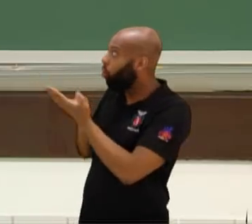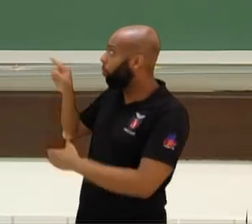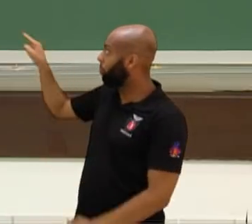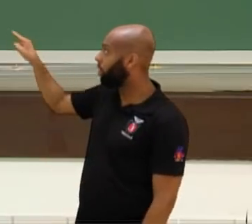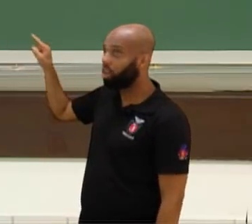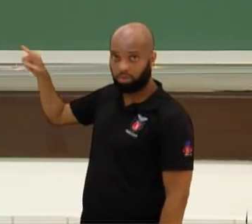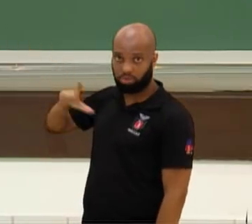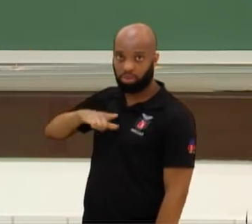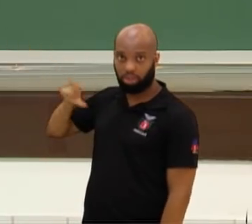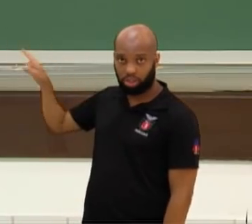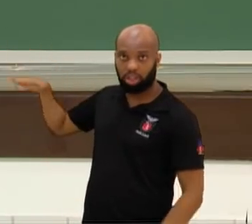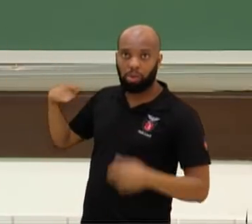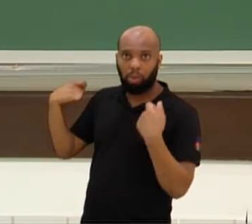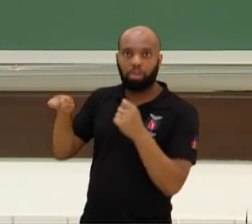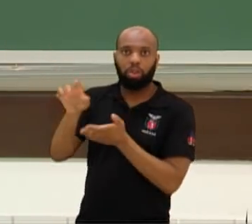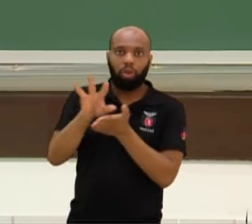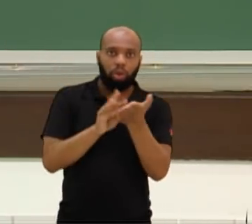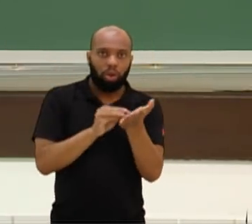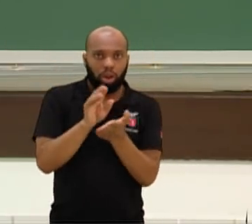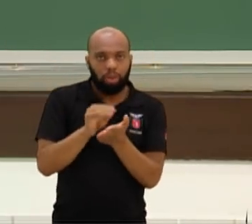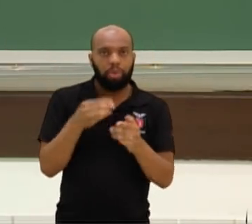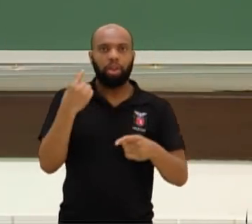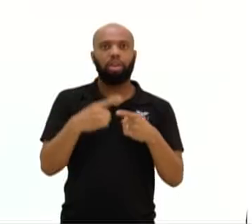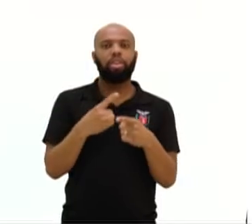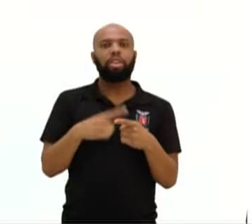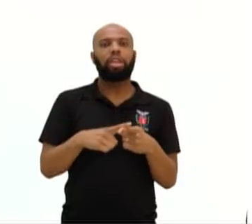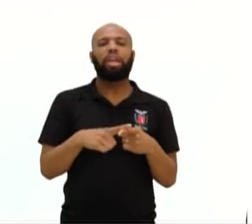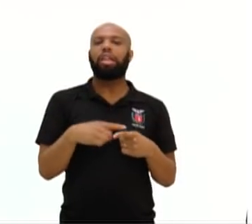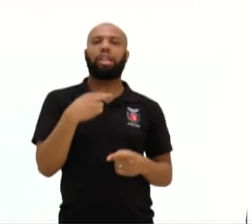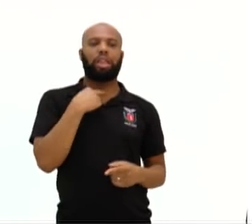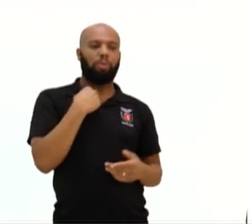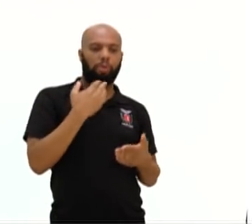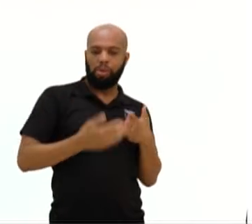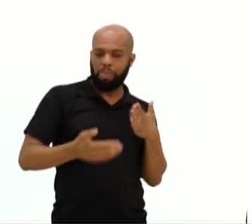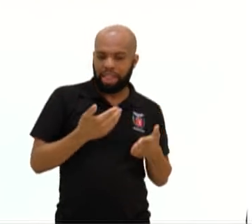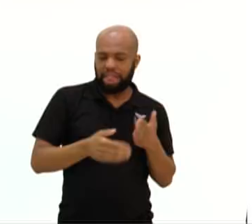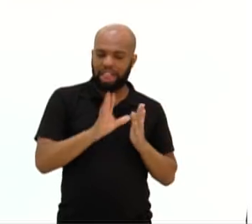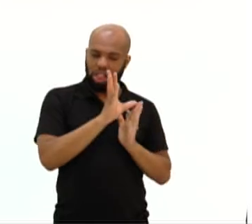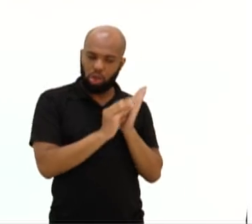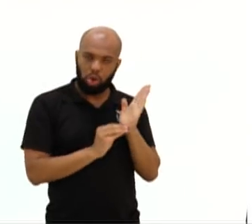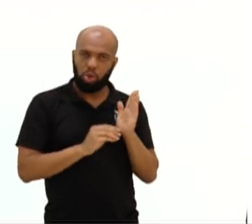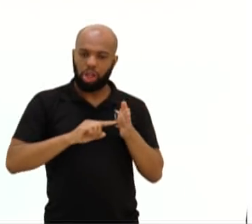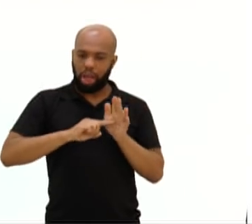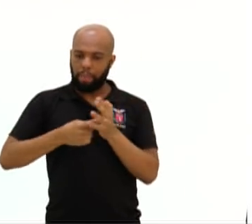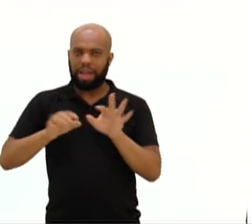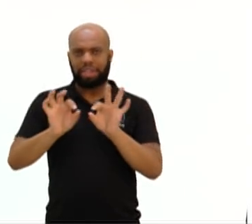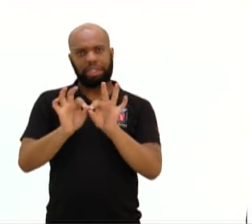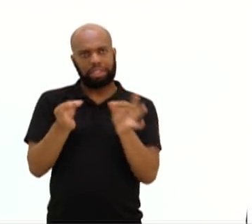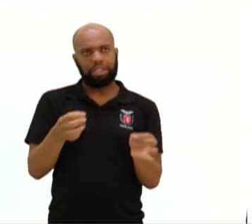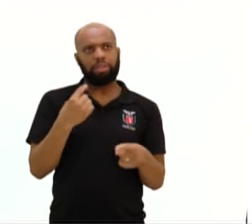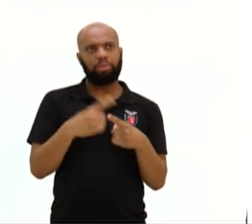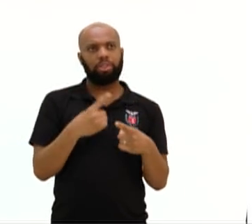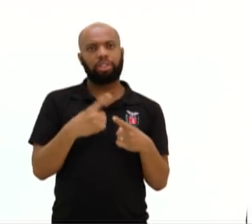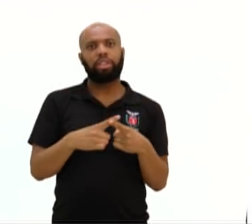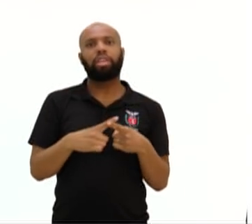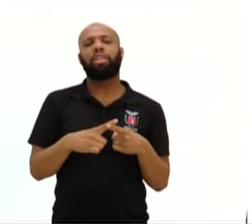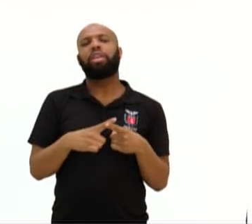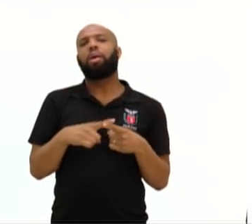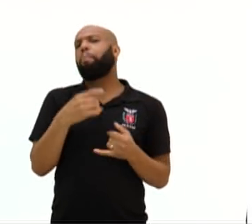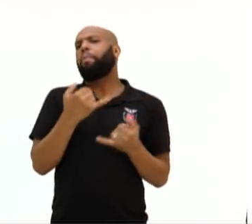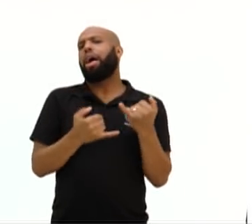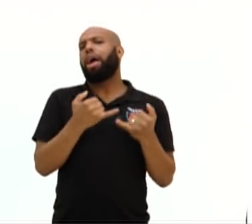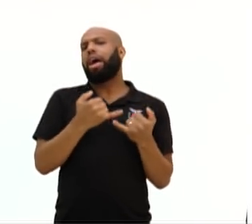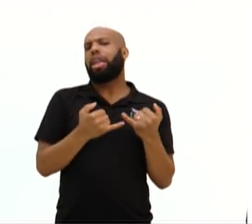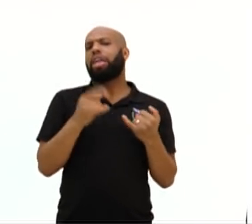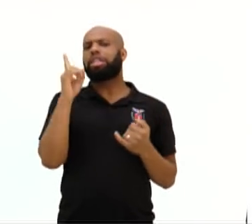que está aqui na tela, para que você não se perca nesse conteúdo de máquinas simples, que é um conteúdo que parece